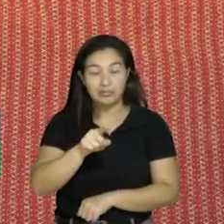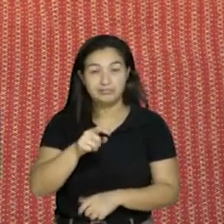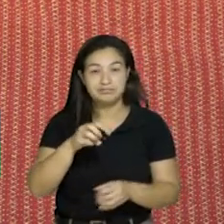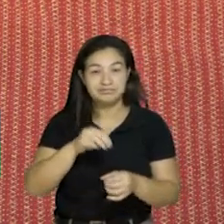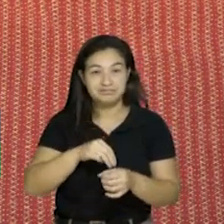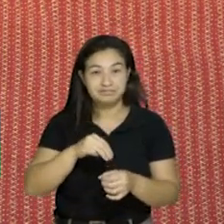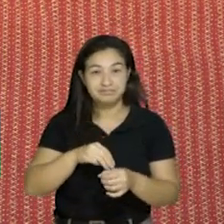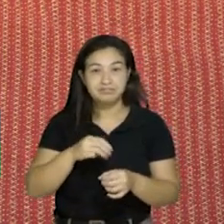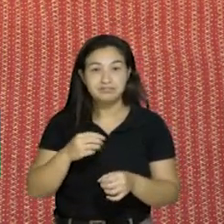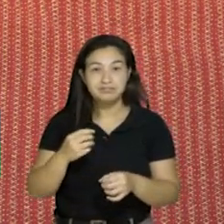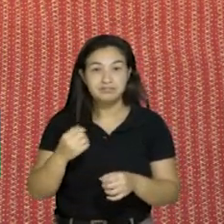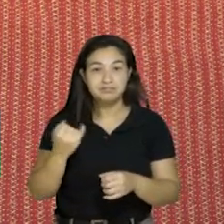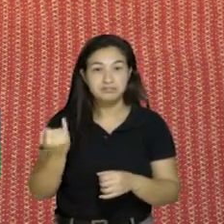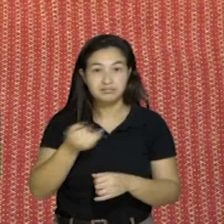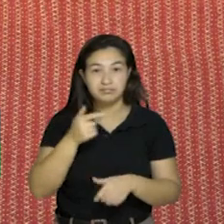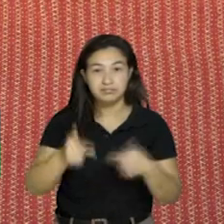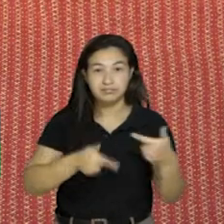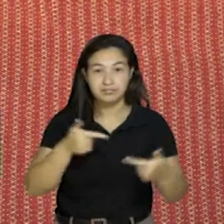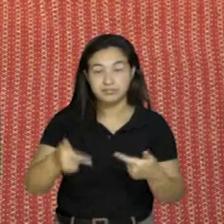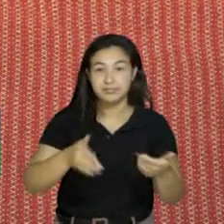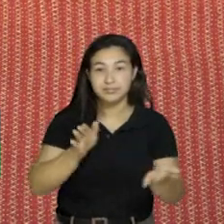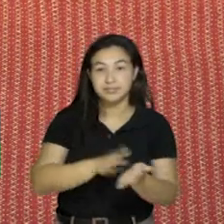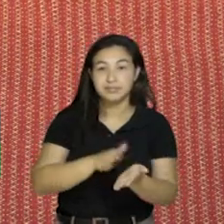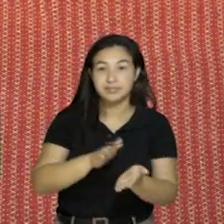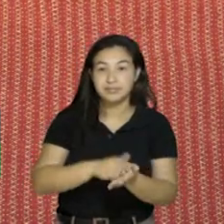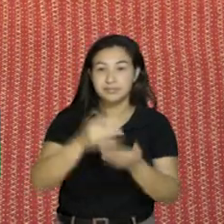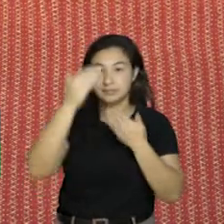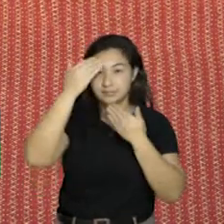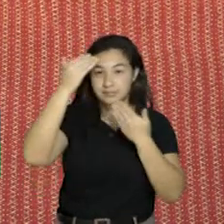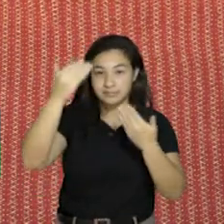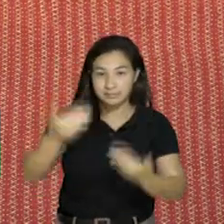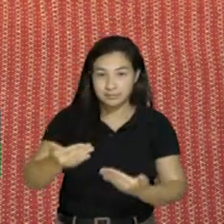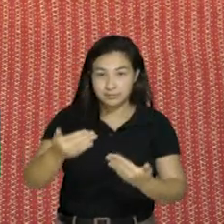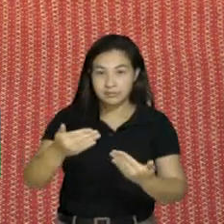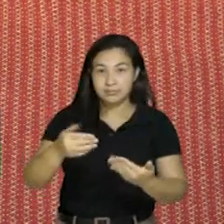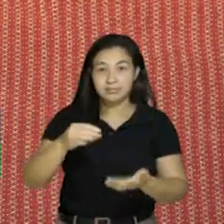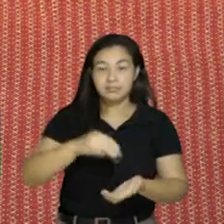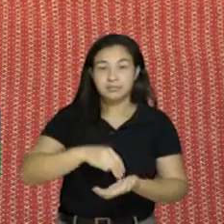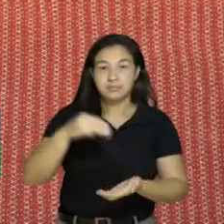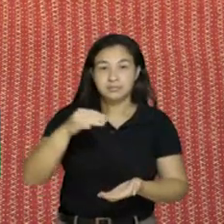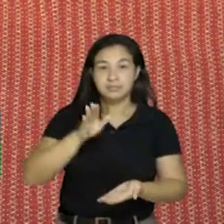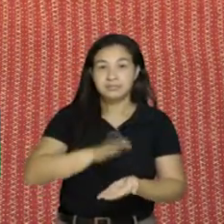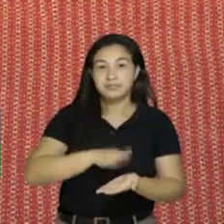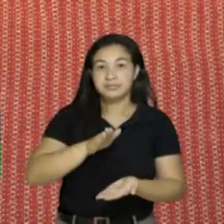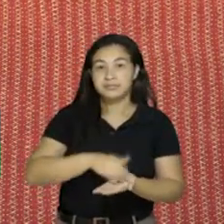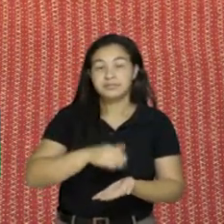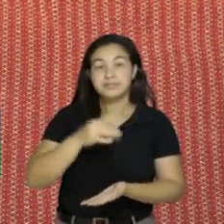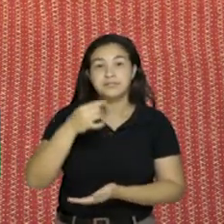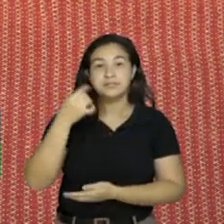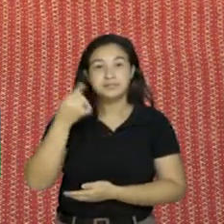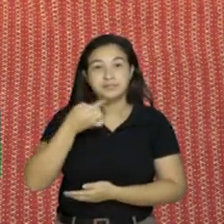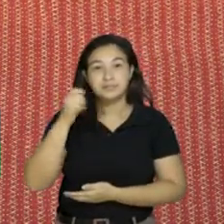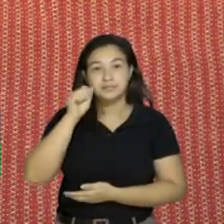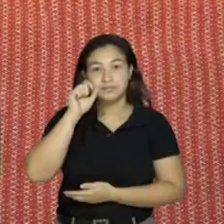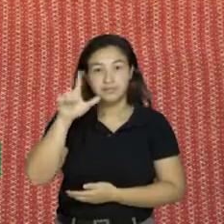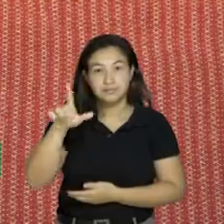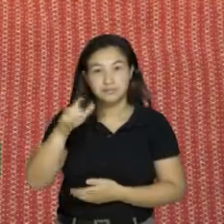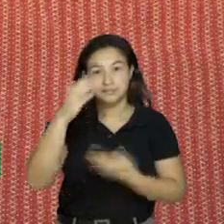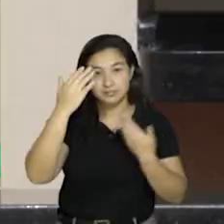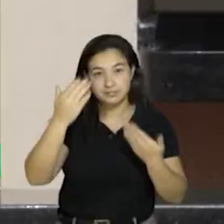um grande trabalho dá os parabéns a ele e também agradecer a Moção de aplausos do deputado Lunelli Muito